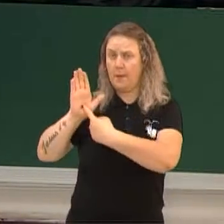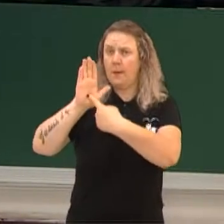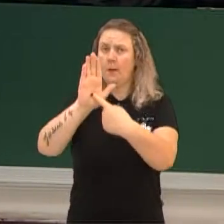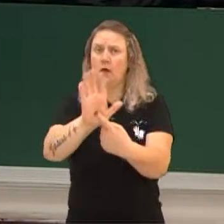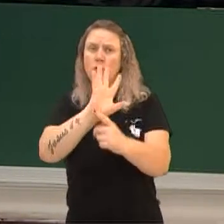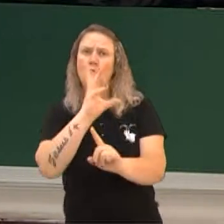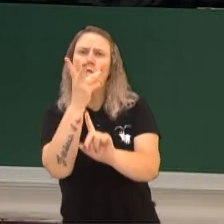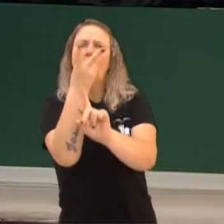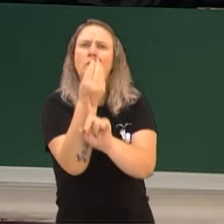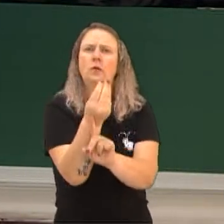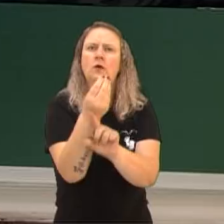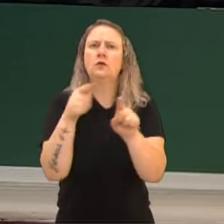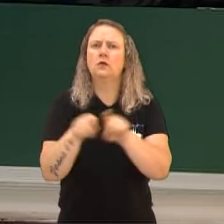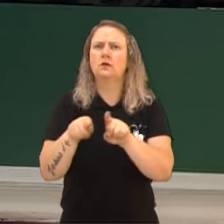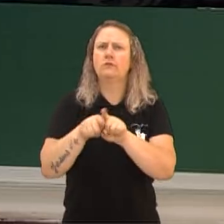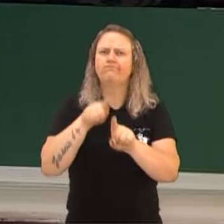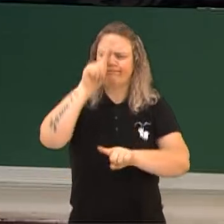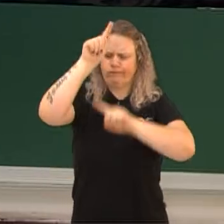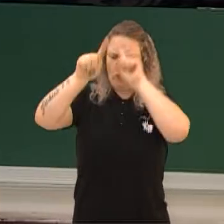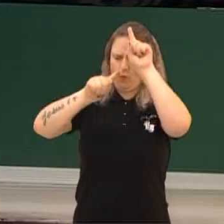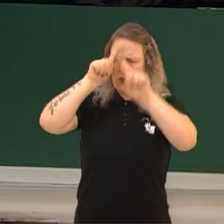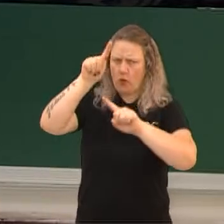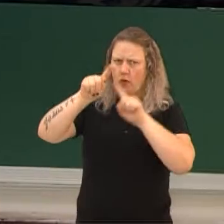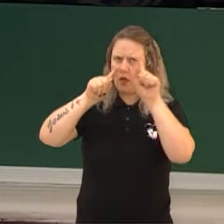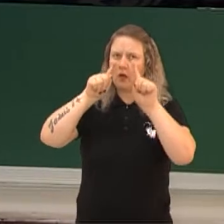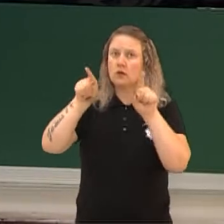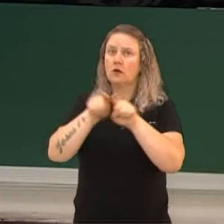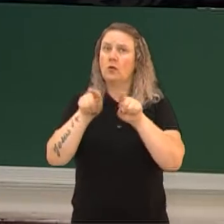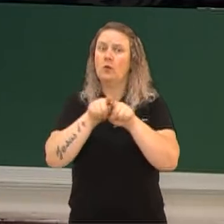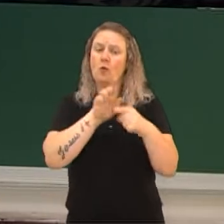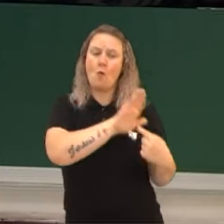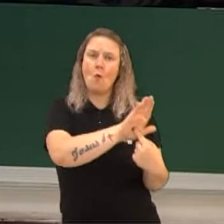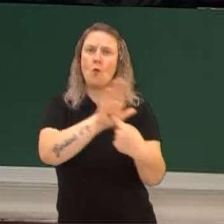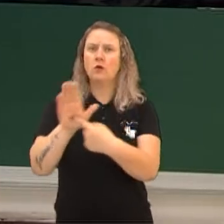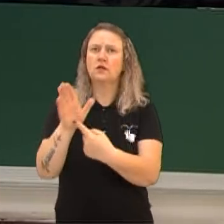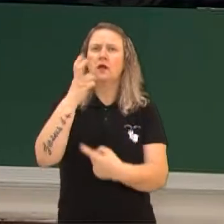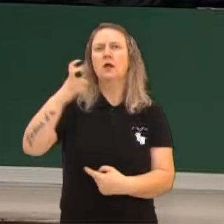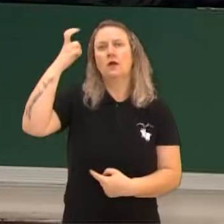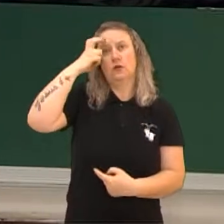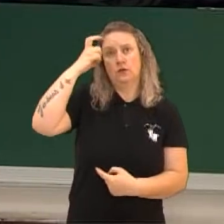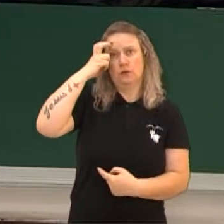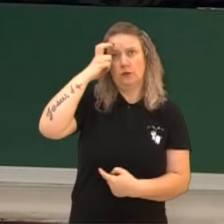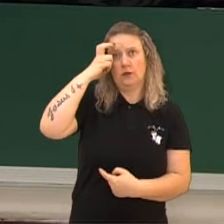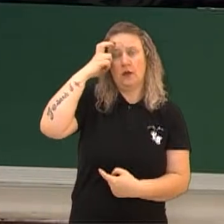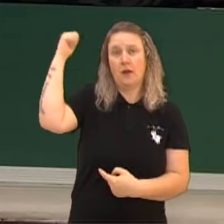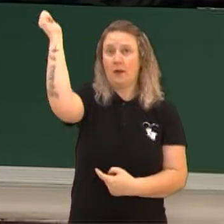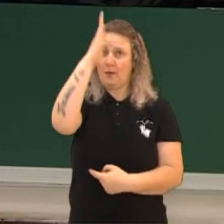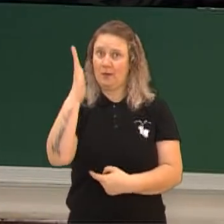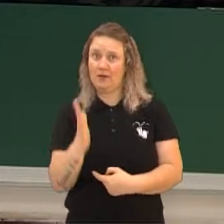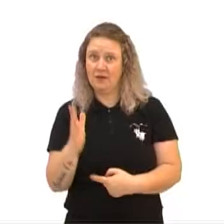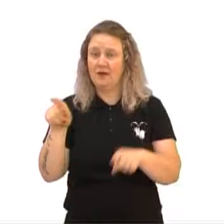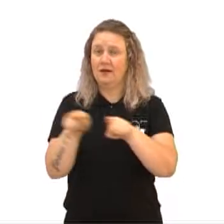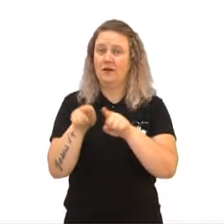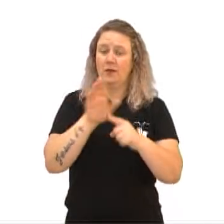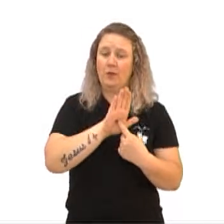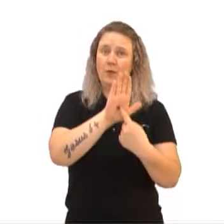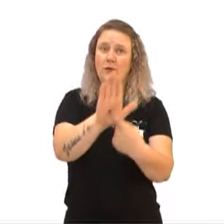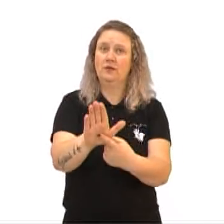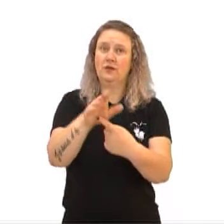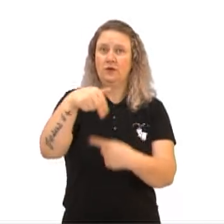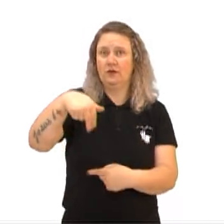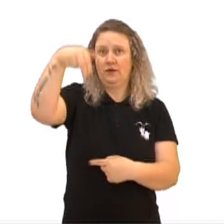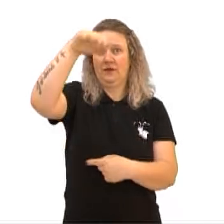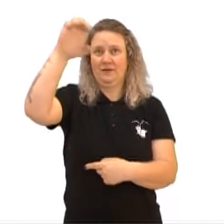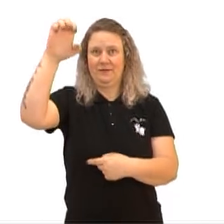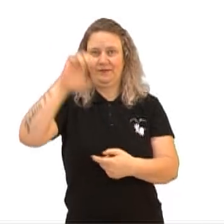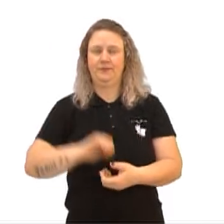arte, apresentar os ideais deles, né? Mostrar a cultura brasileira e a cultura nordestina. Esse movimento teve a participação